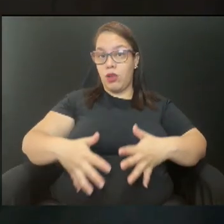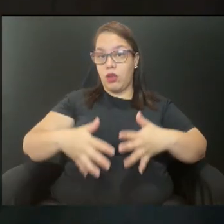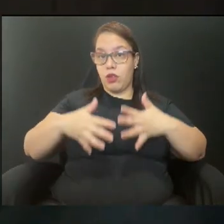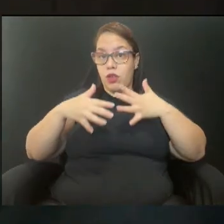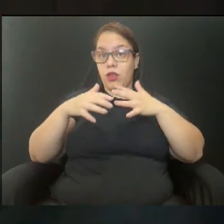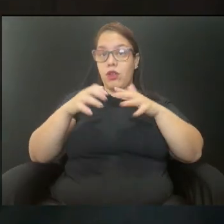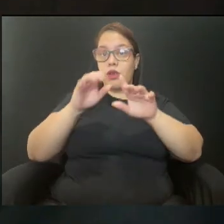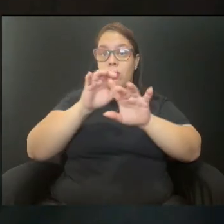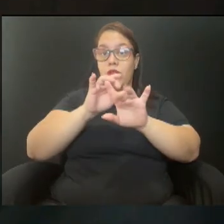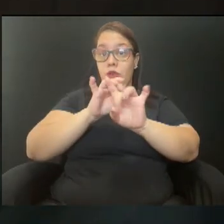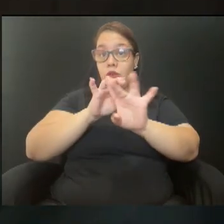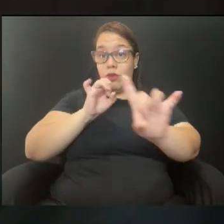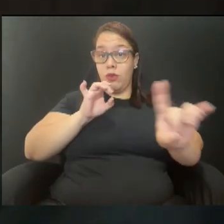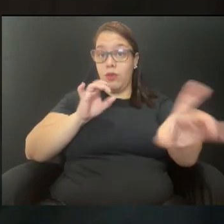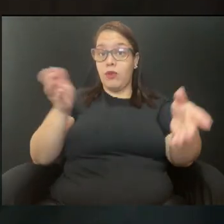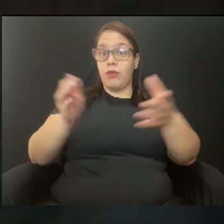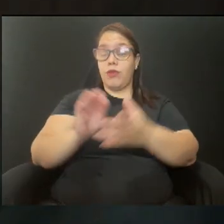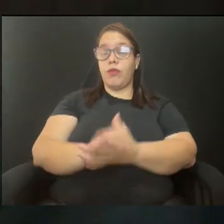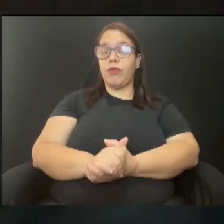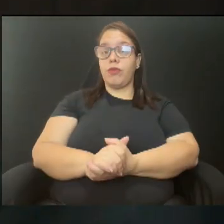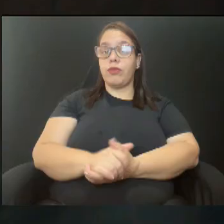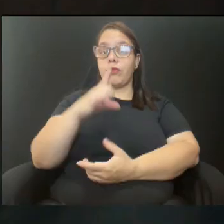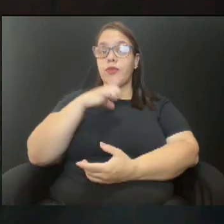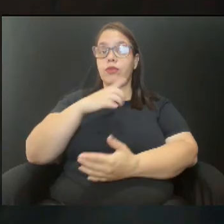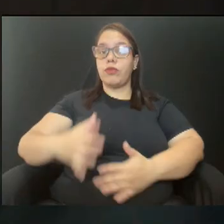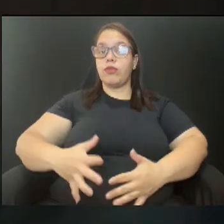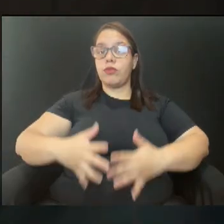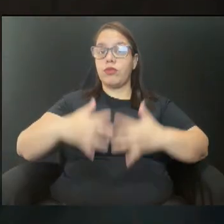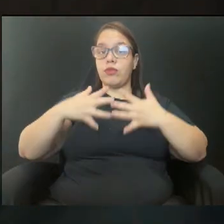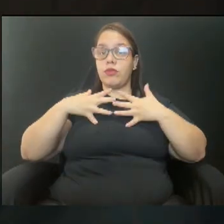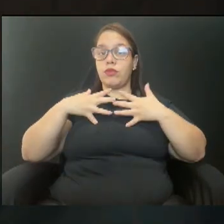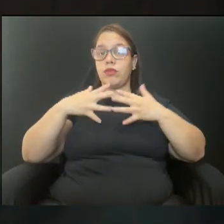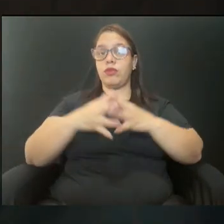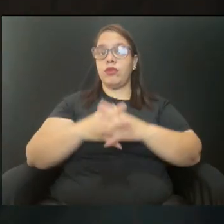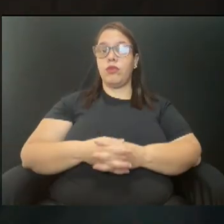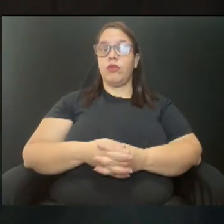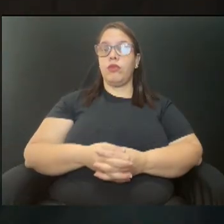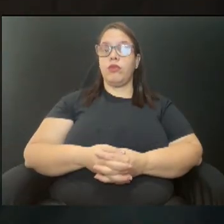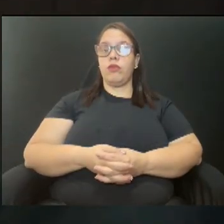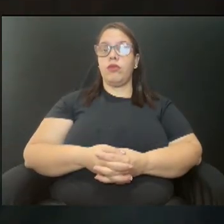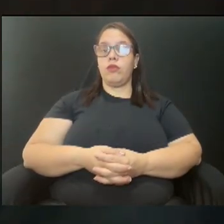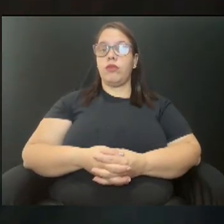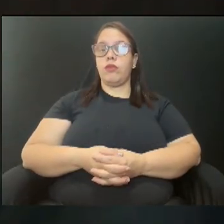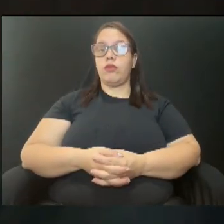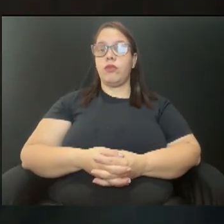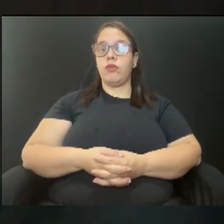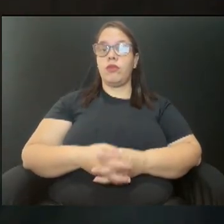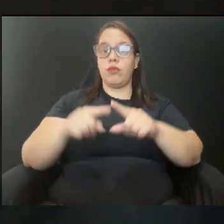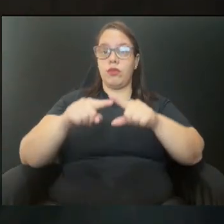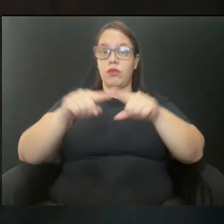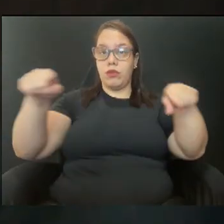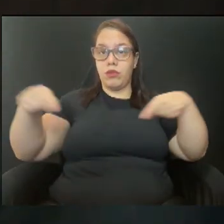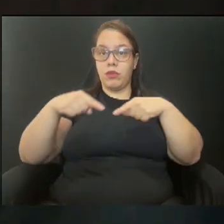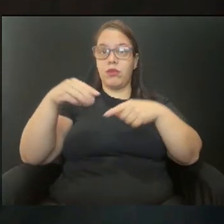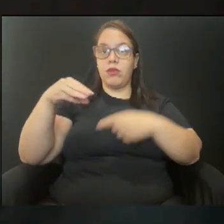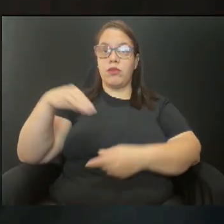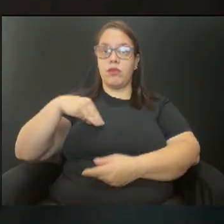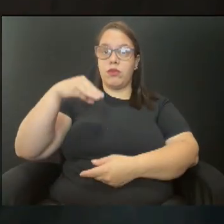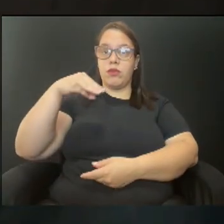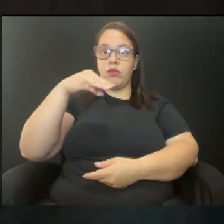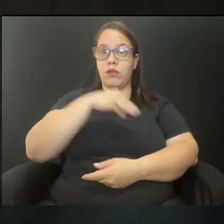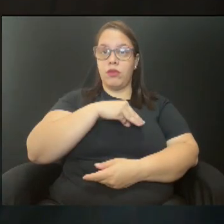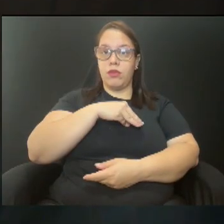né? Mas você tinha o orgulho de ir lá no escritório do Ministério do Trabalho para tirar a carteira,